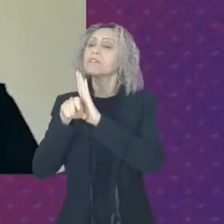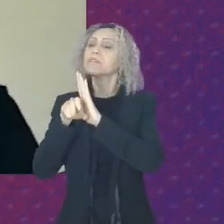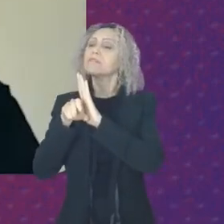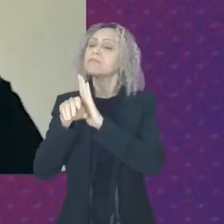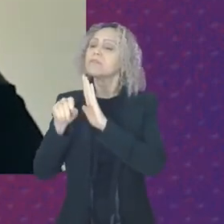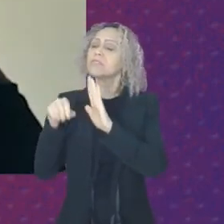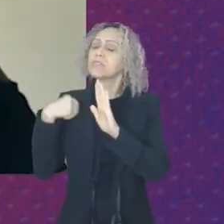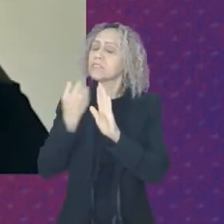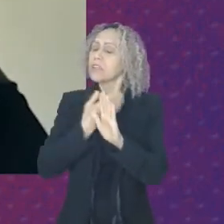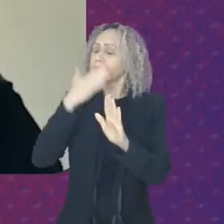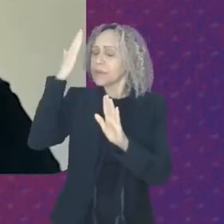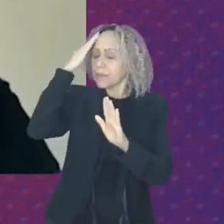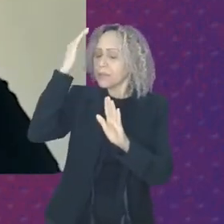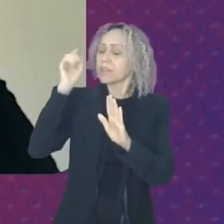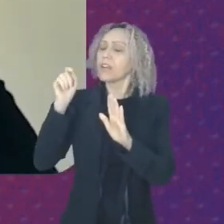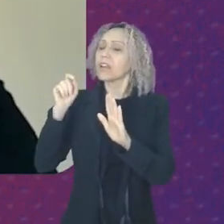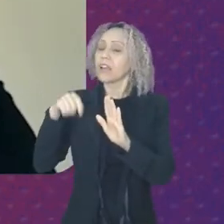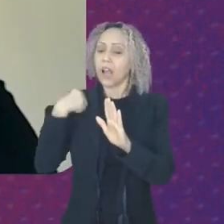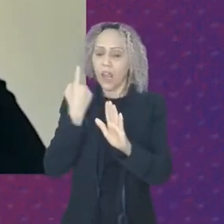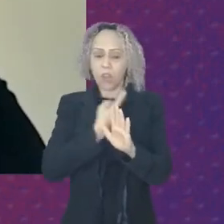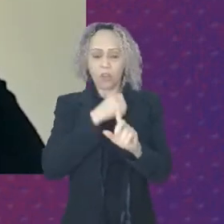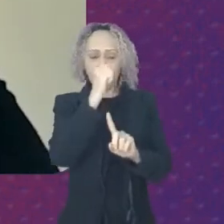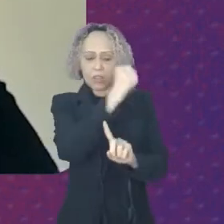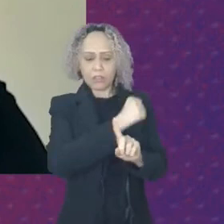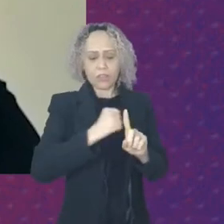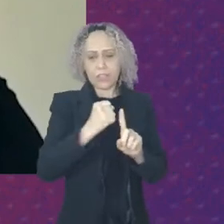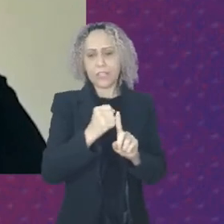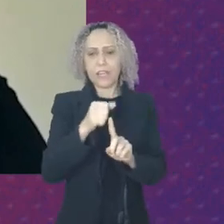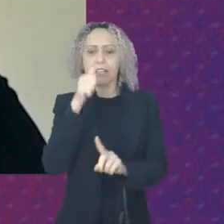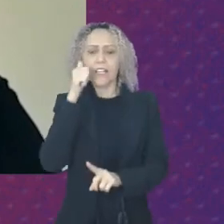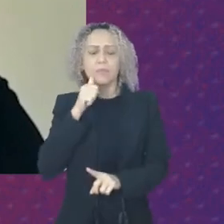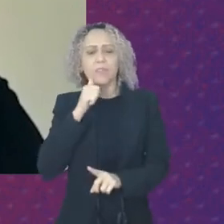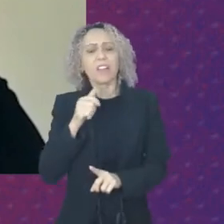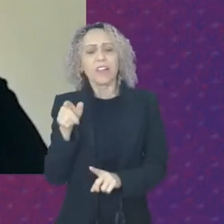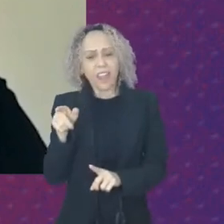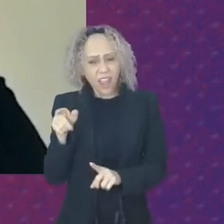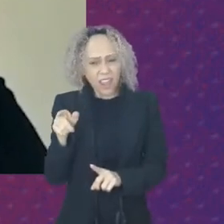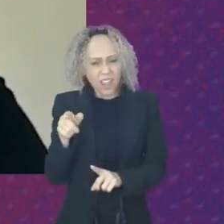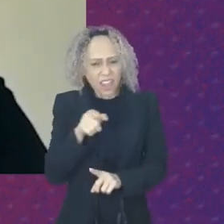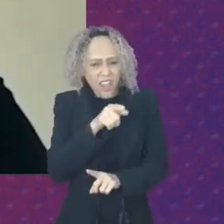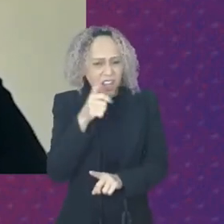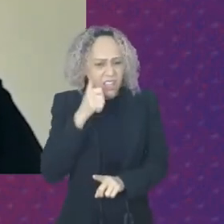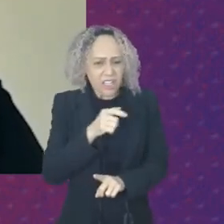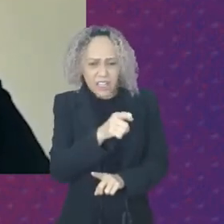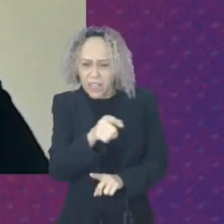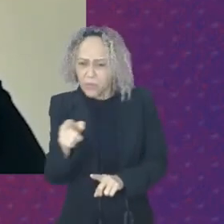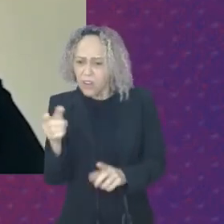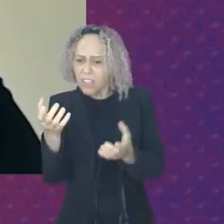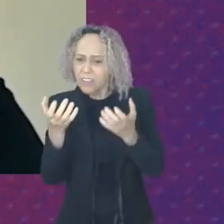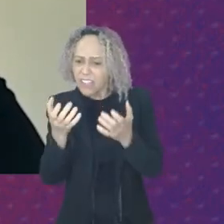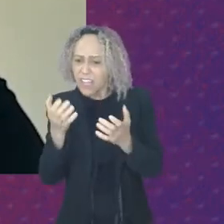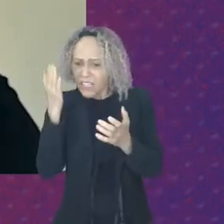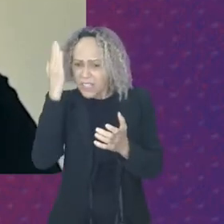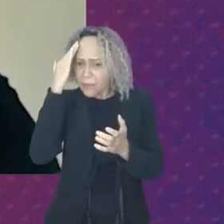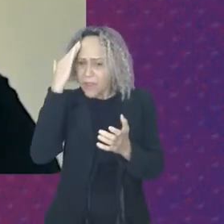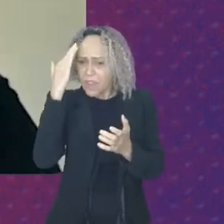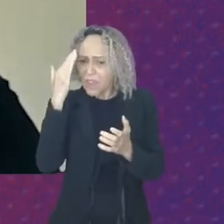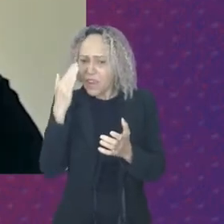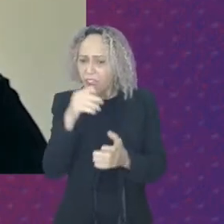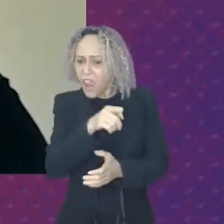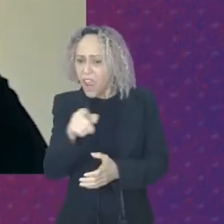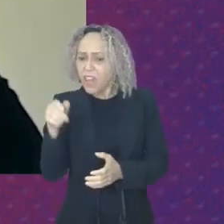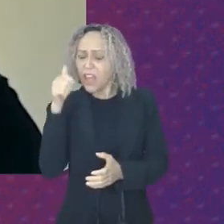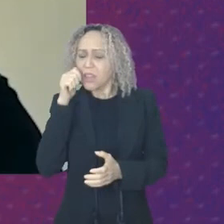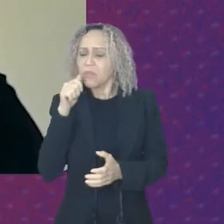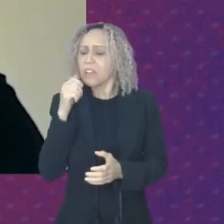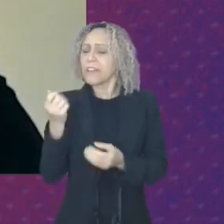que a nossa sociedade, em especial as nossas mulheres, querem saber. O que é que essas mulheres querem que chegue até elas a partir